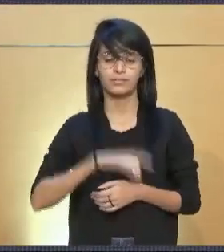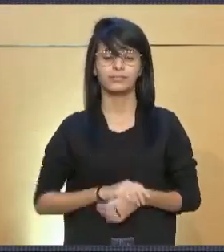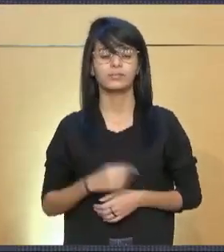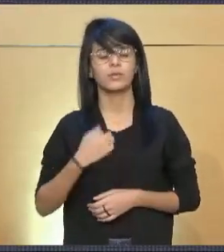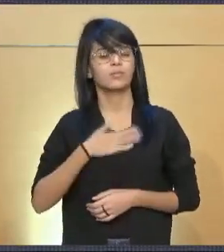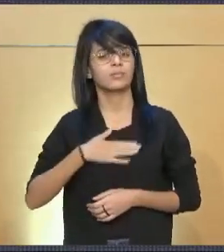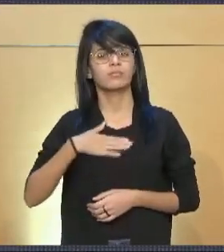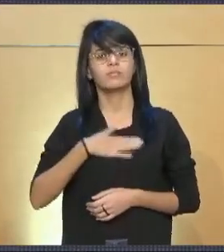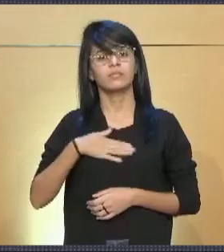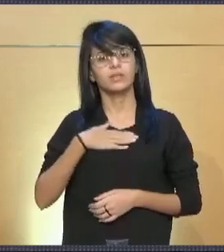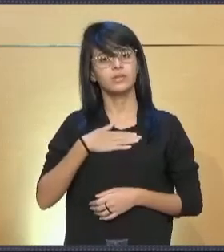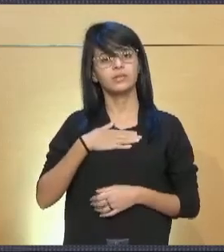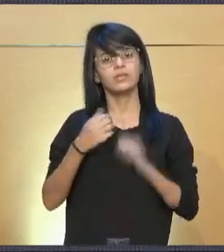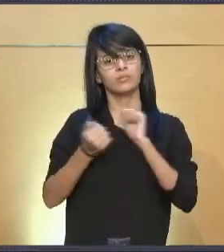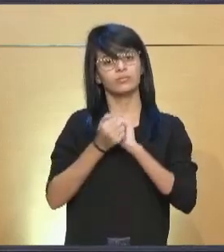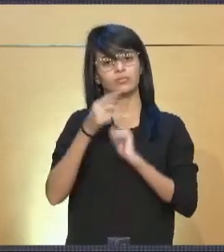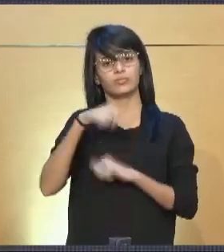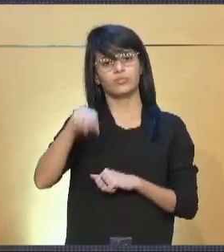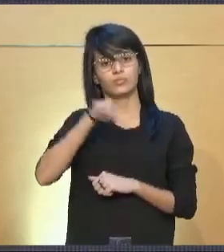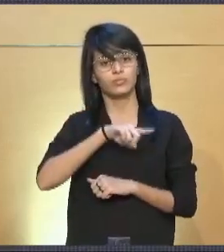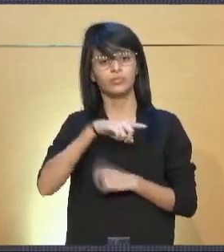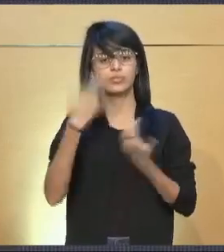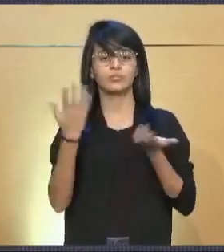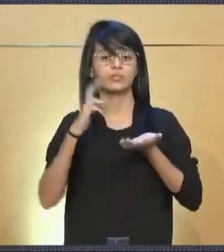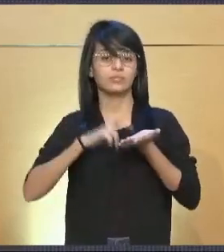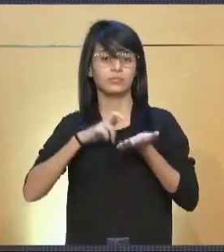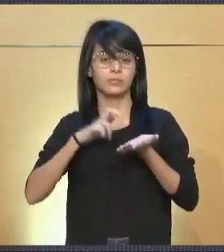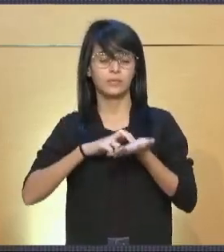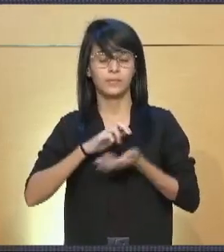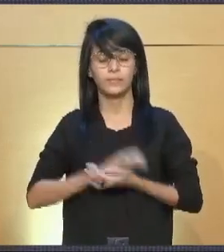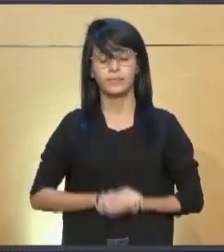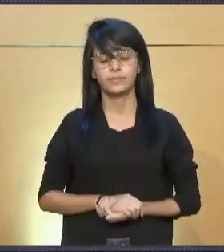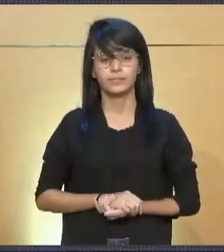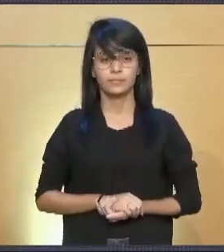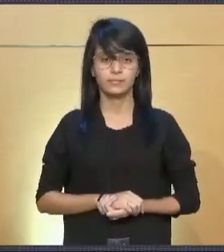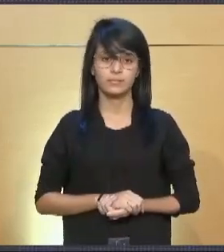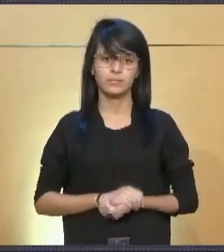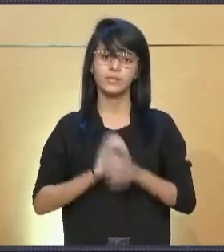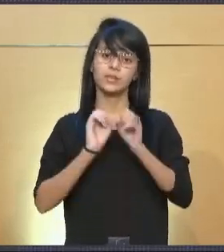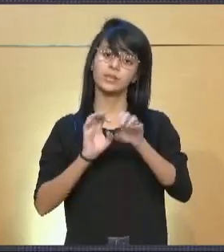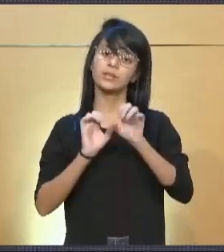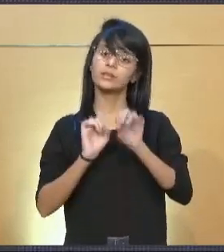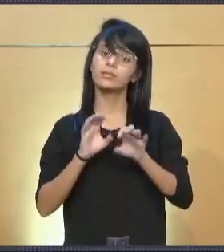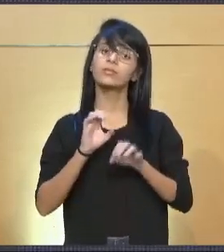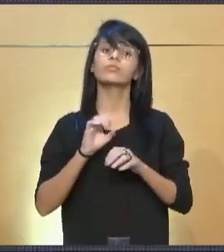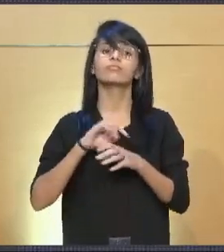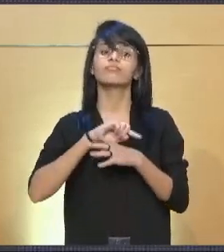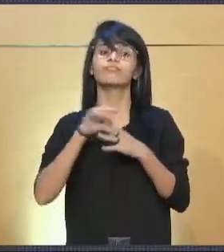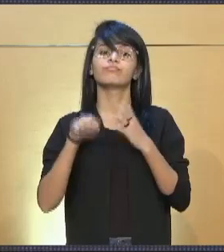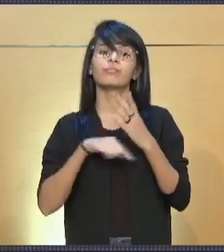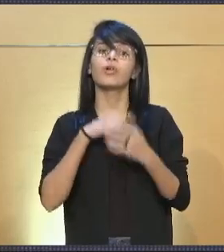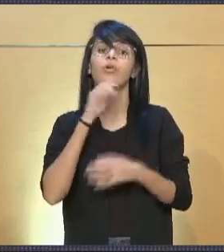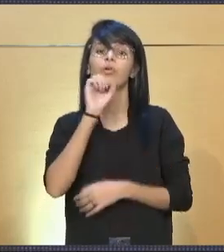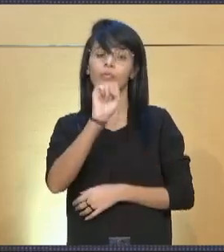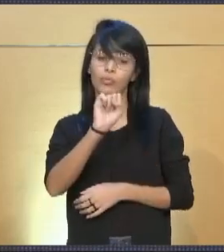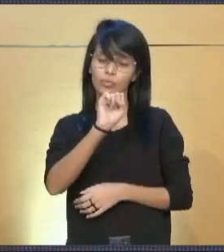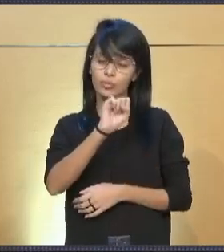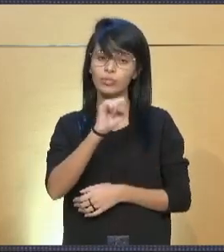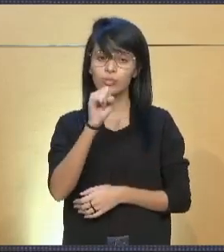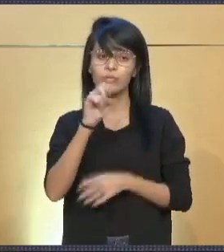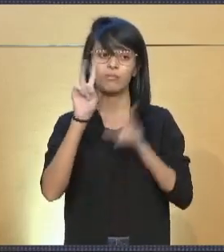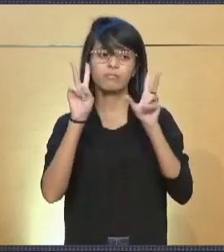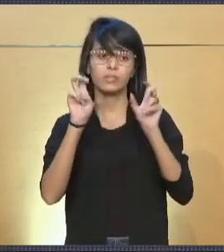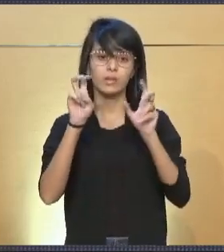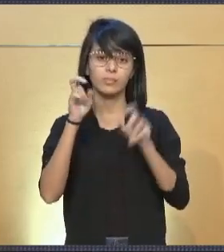prazer tê-lo e tê-la conosco nessa manhã. E nessa lição de número 8, que é um tema interessante